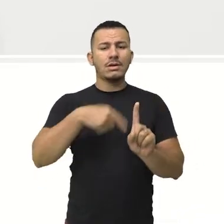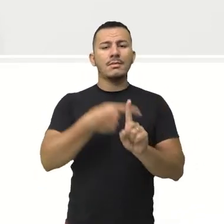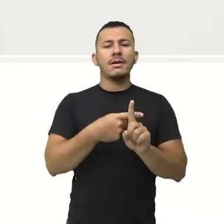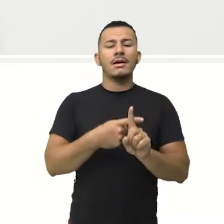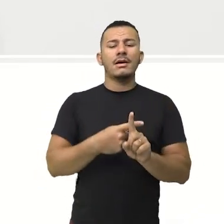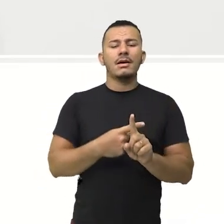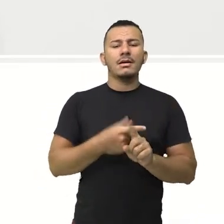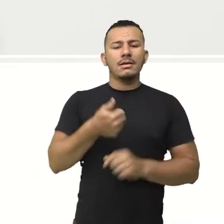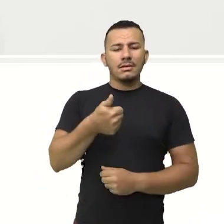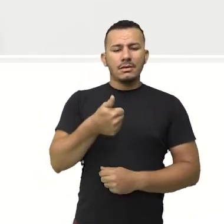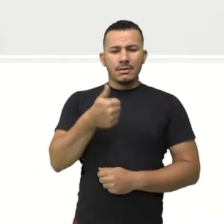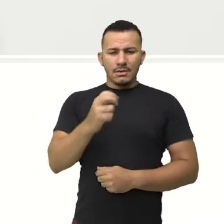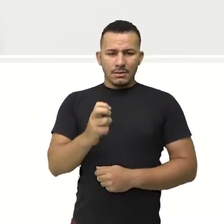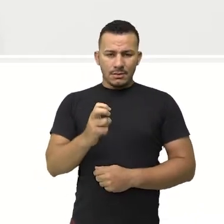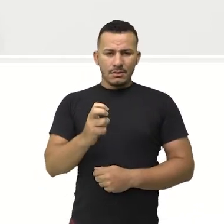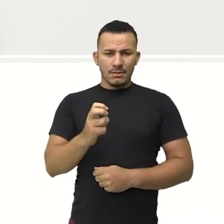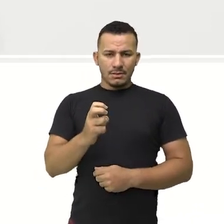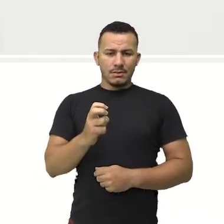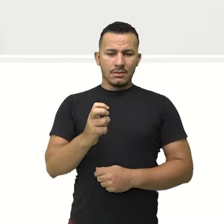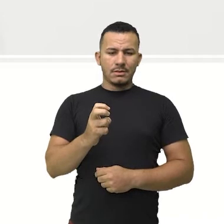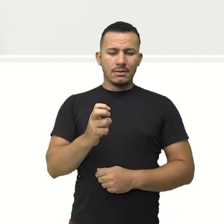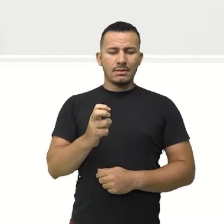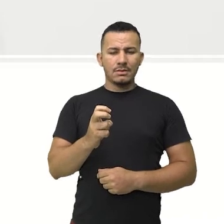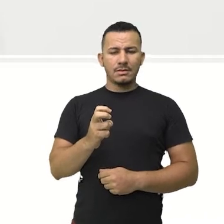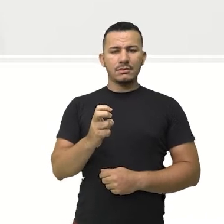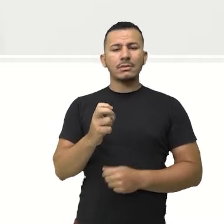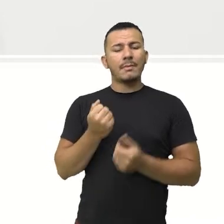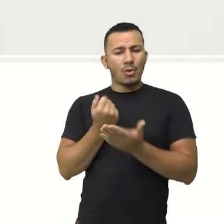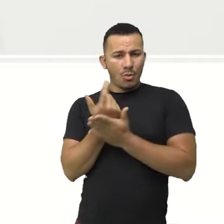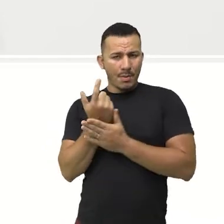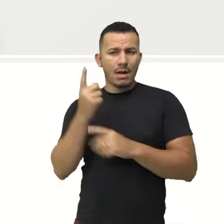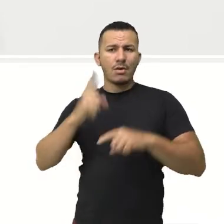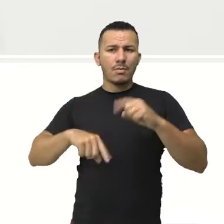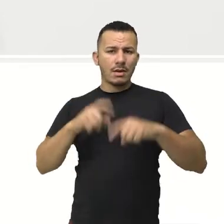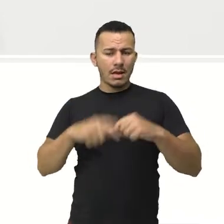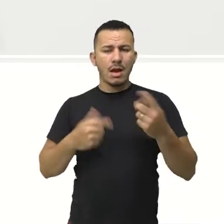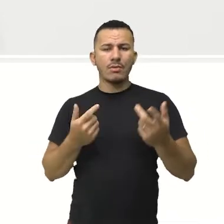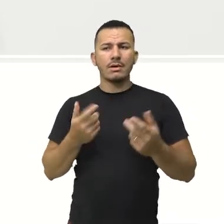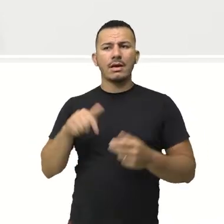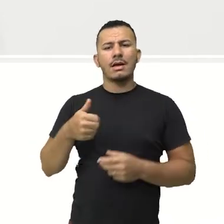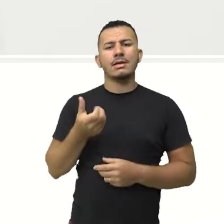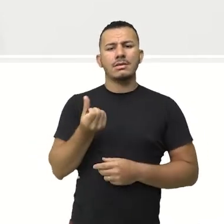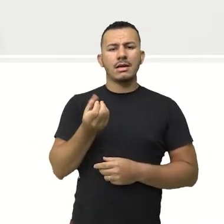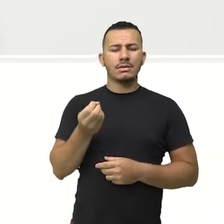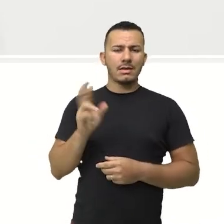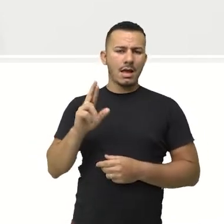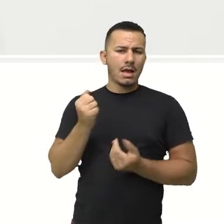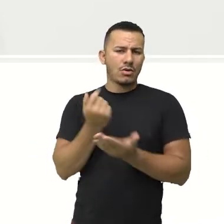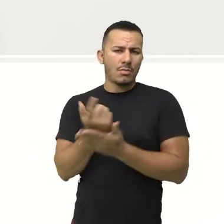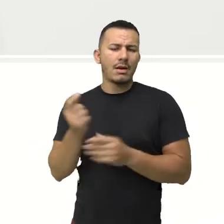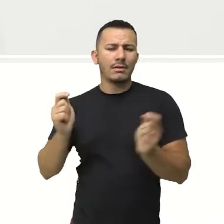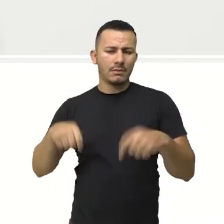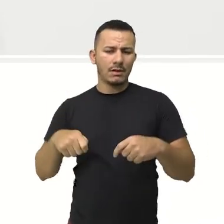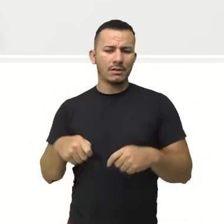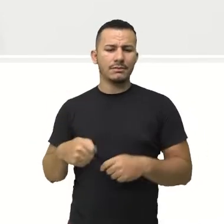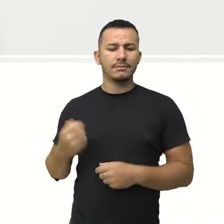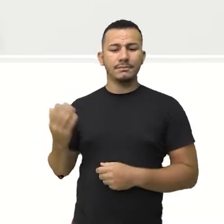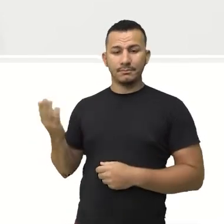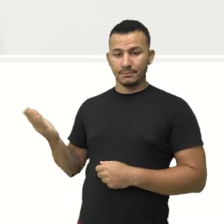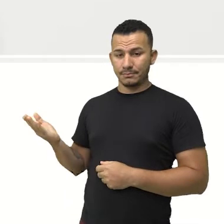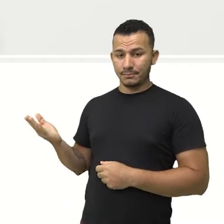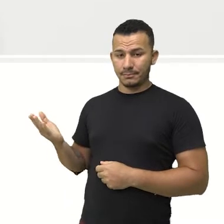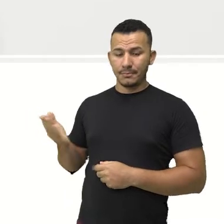Ó, dá para comprar exatamente um objeto que custa R$60. Opa, tá aqui, olha, a